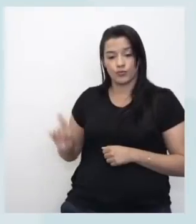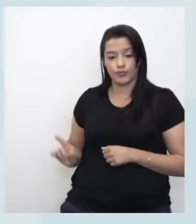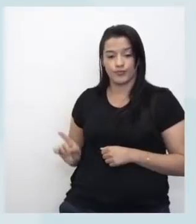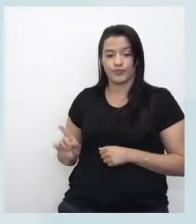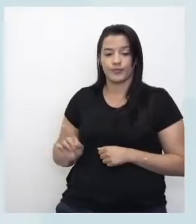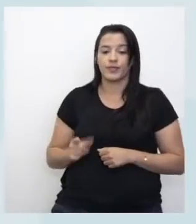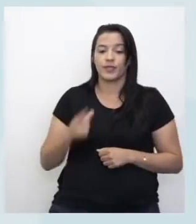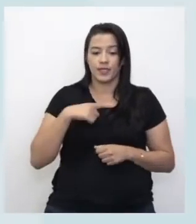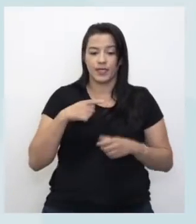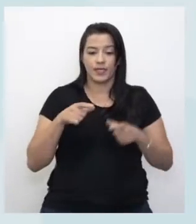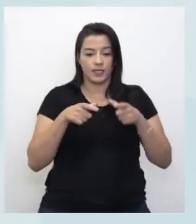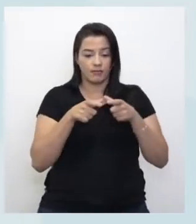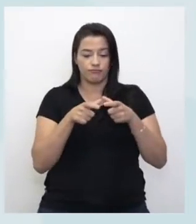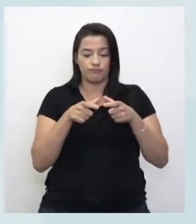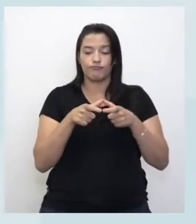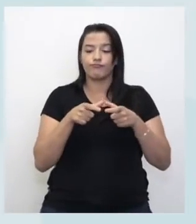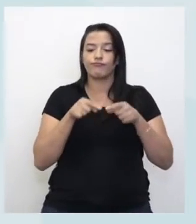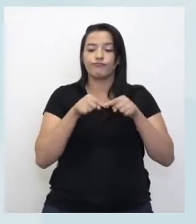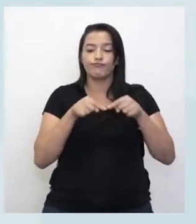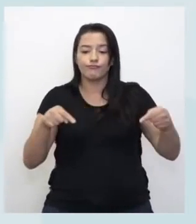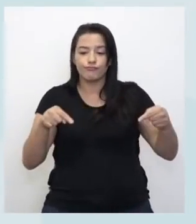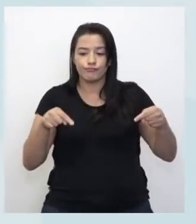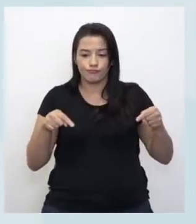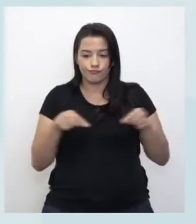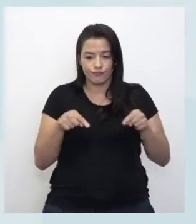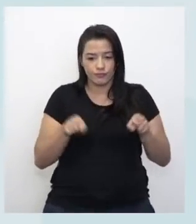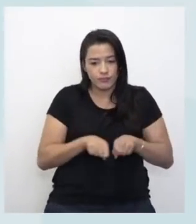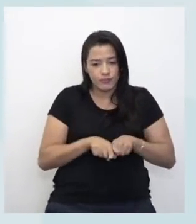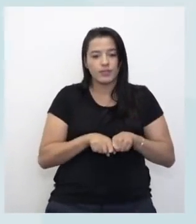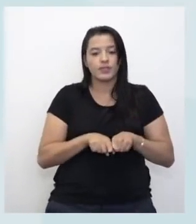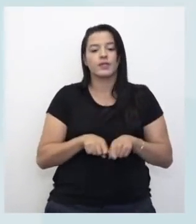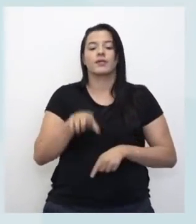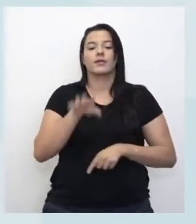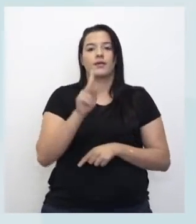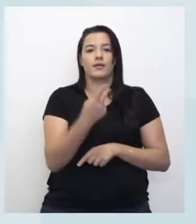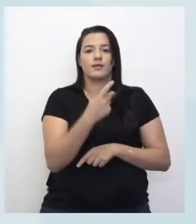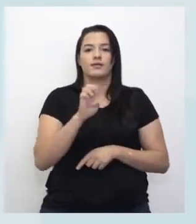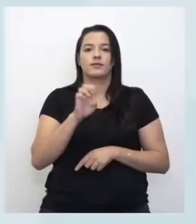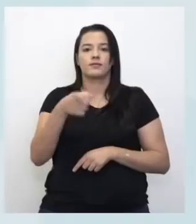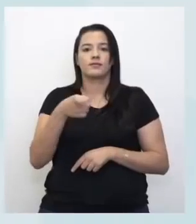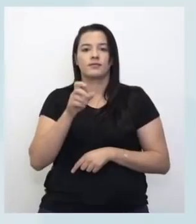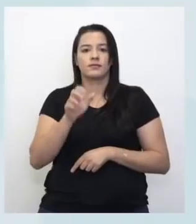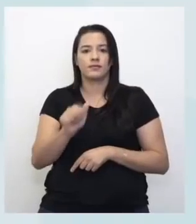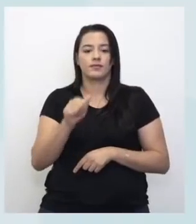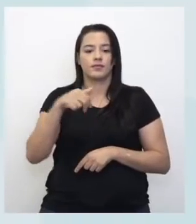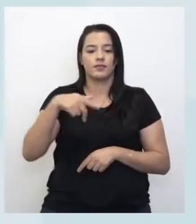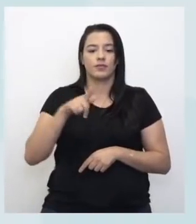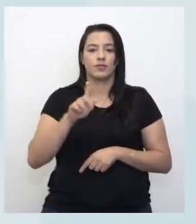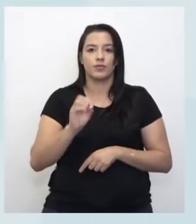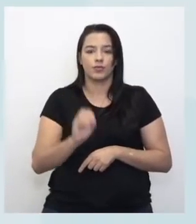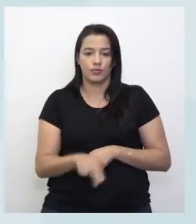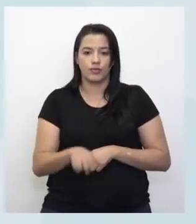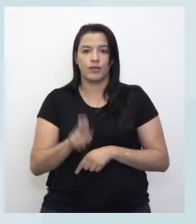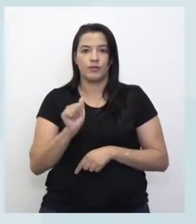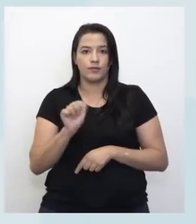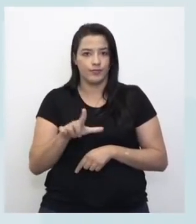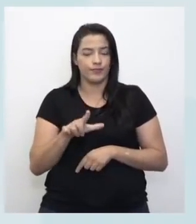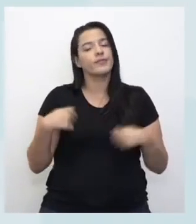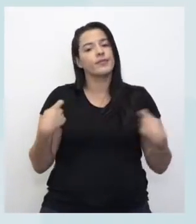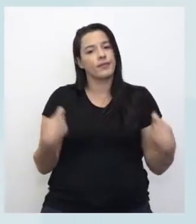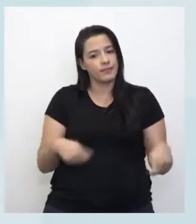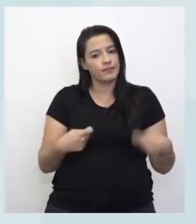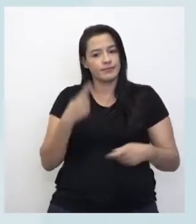eu estou observando aqui que eu tenho um hexágono, então prisma de